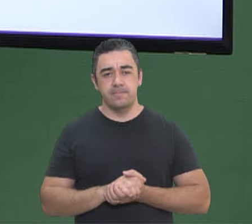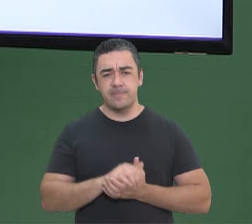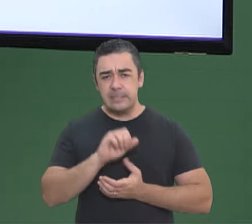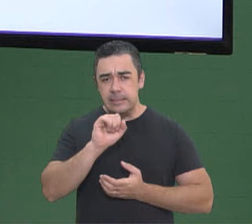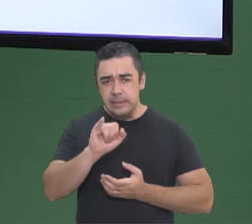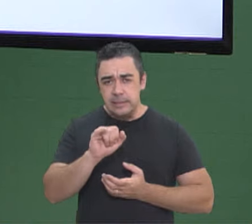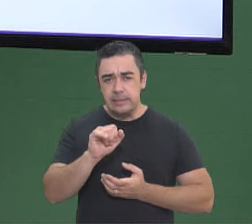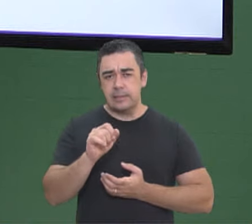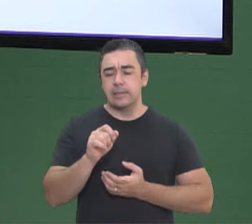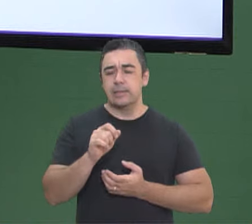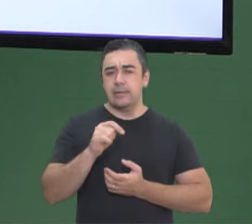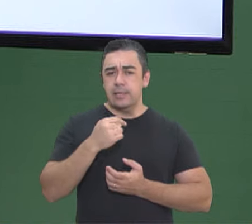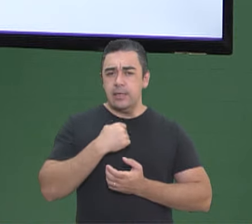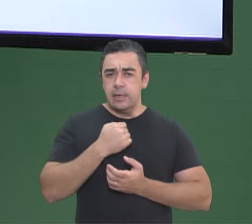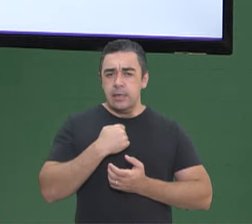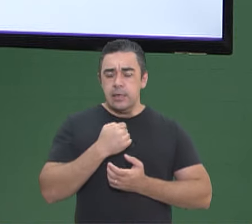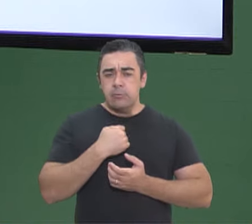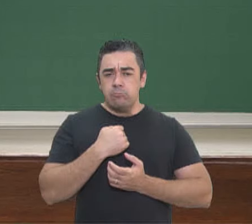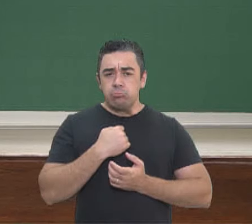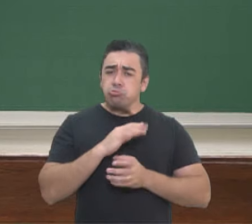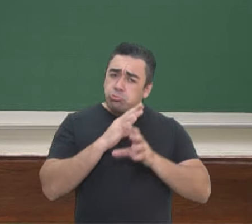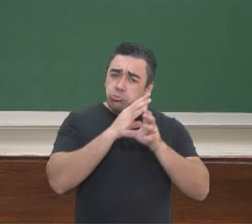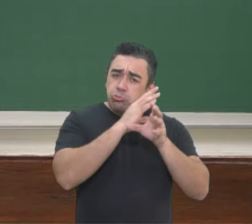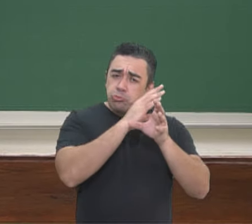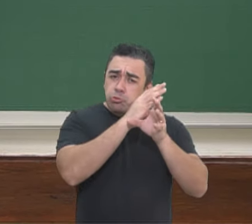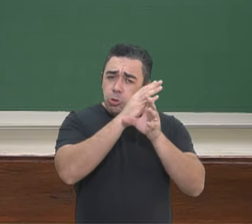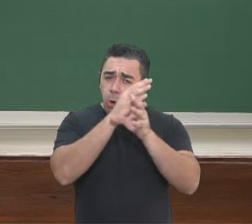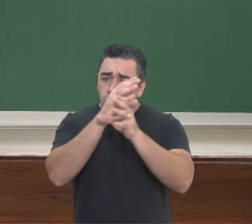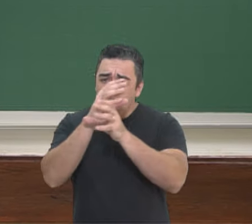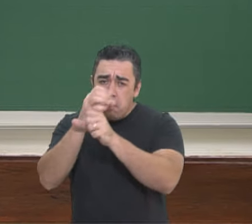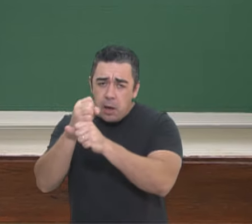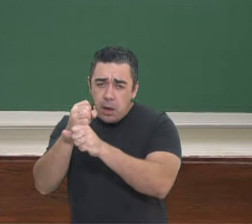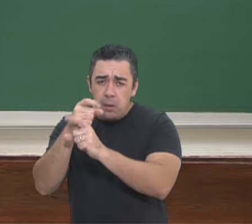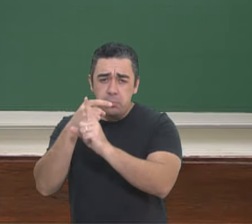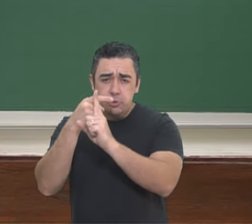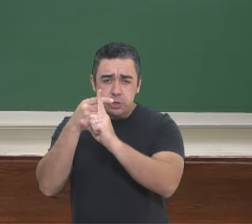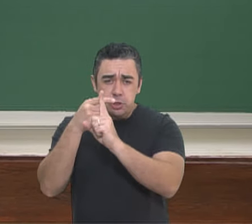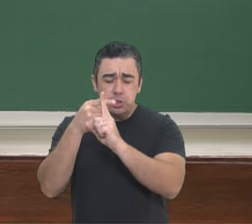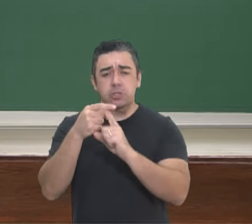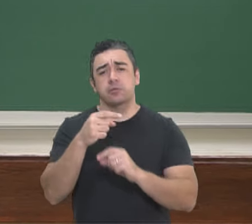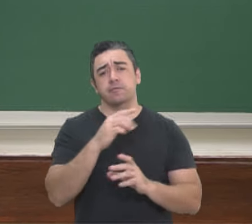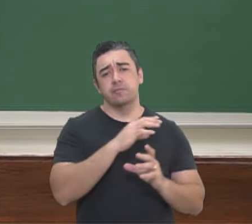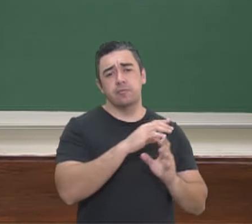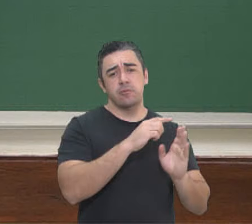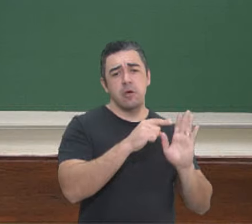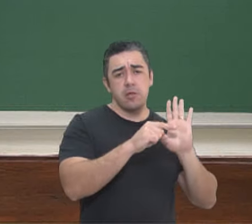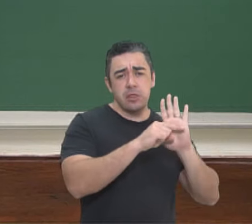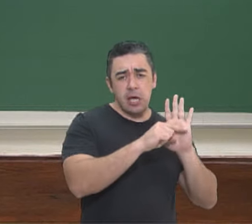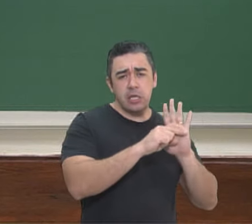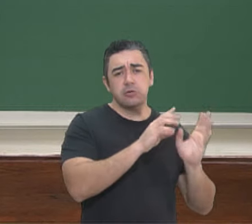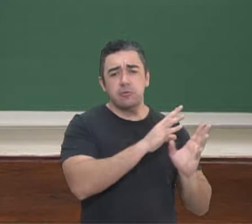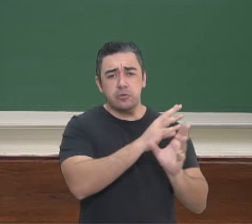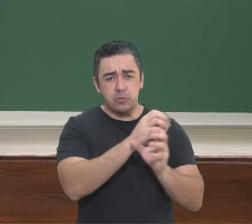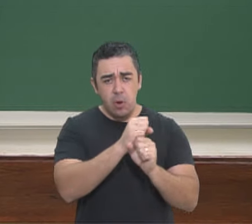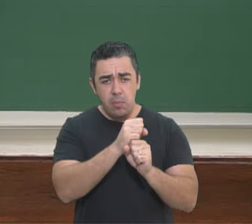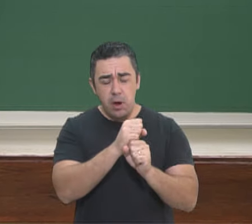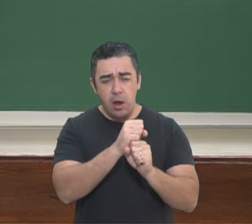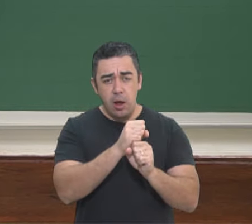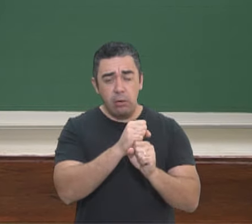bem? Na segunda, menos 8, significa que fez o quê? Voltou